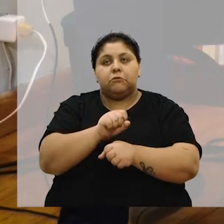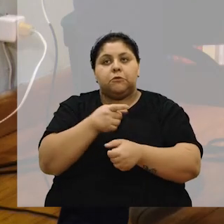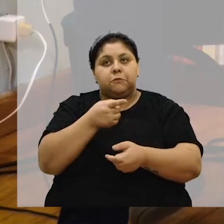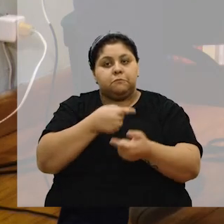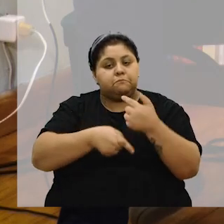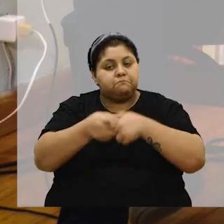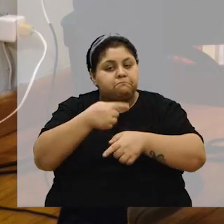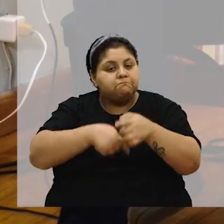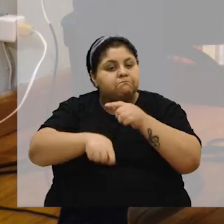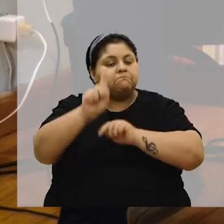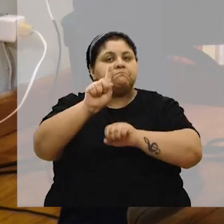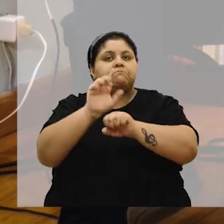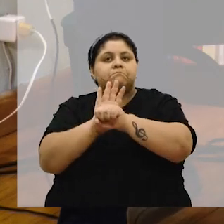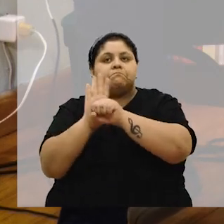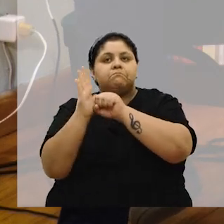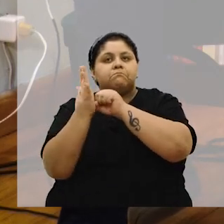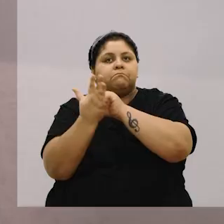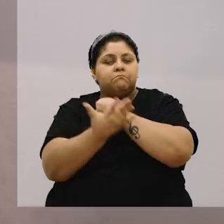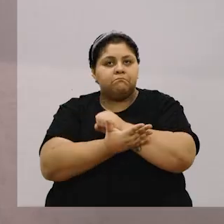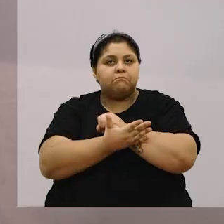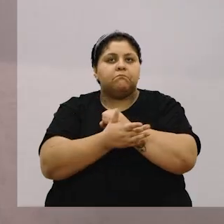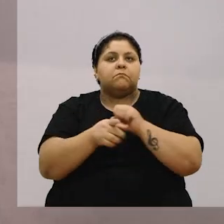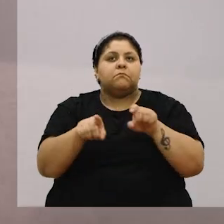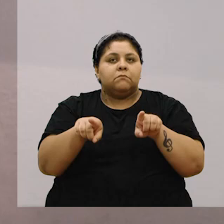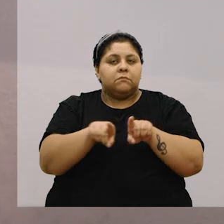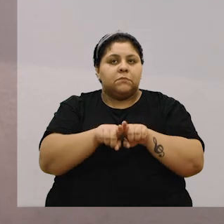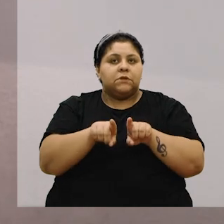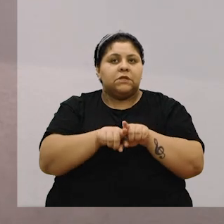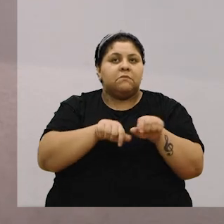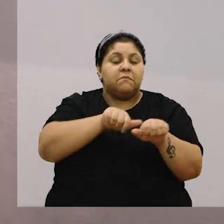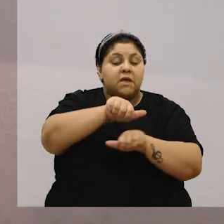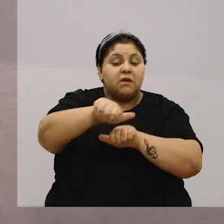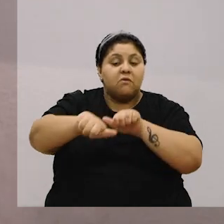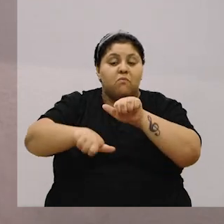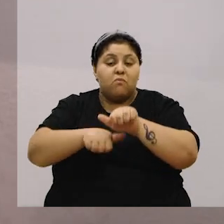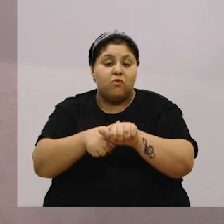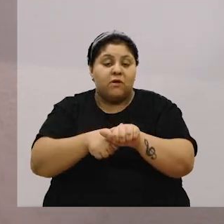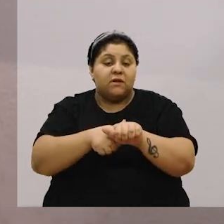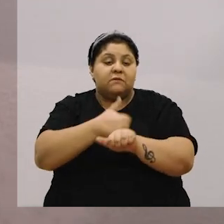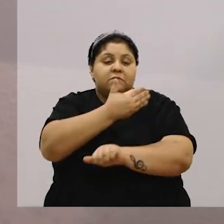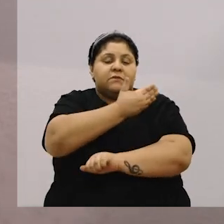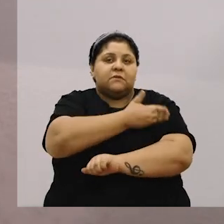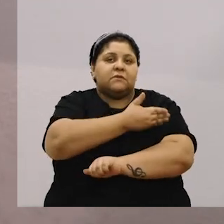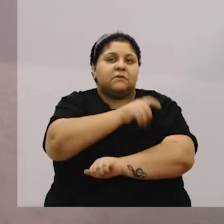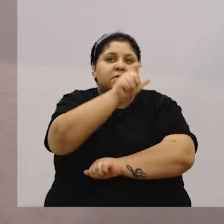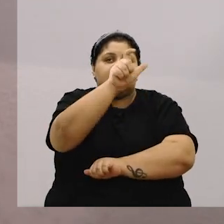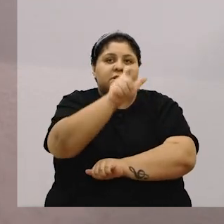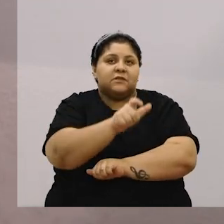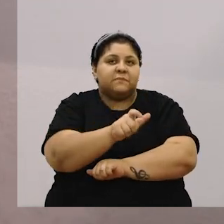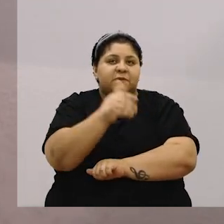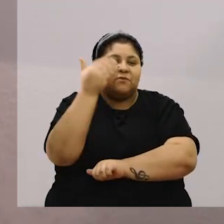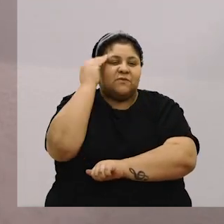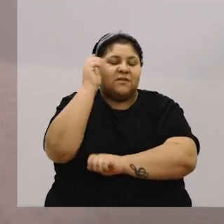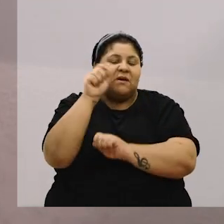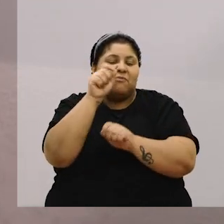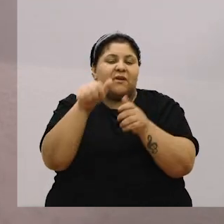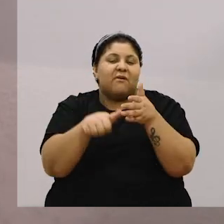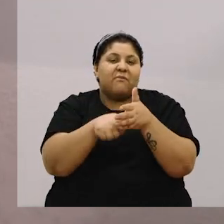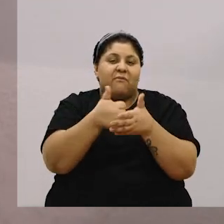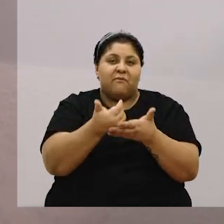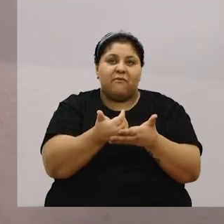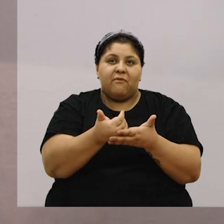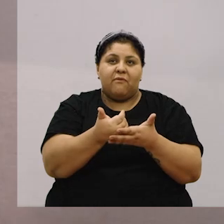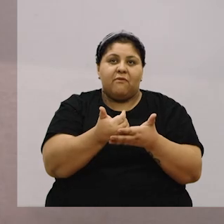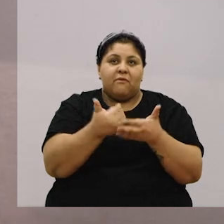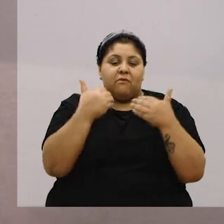uma pandemia, nós estamos tentando fazer frente a mudanças de hábitos em que nem as próprias pessoas sabem o que é melhor para